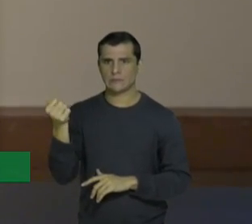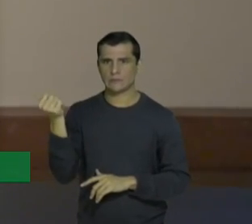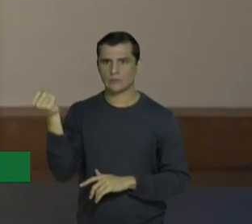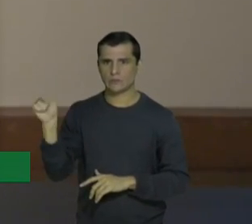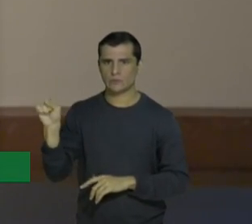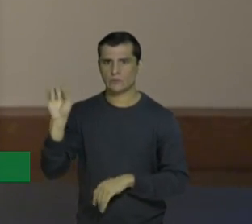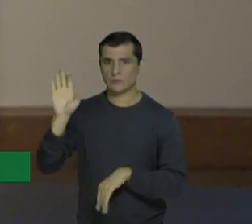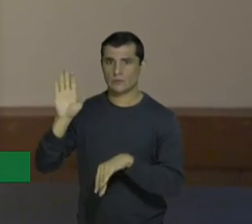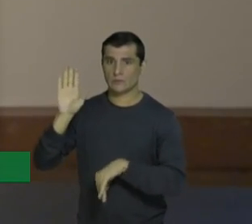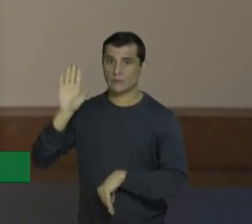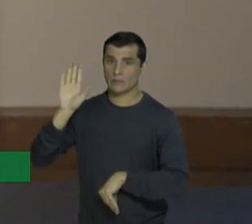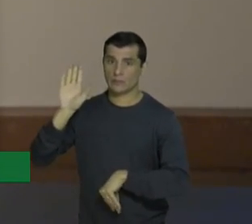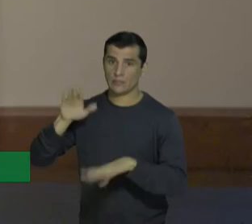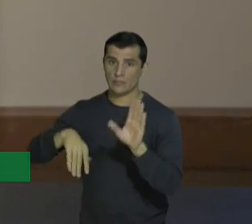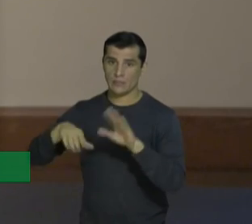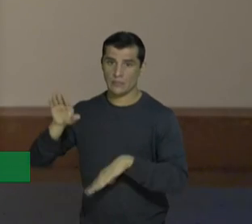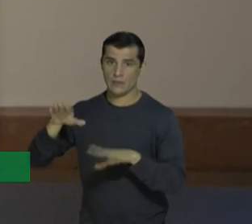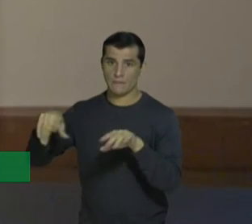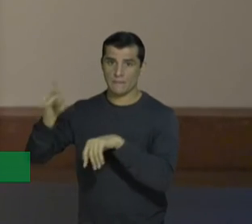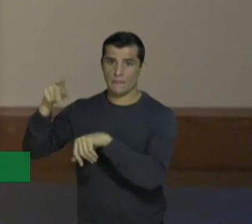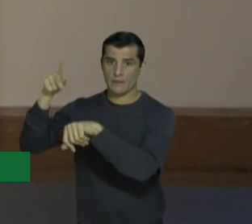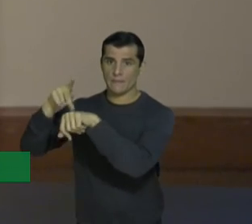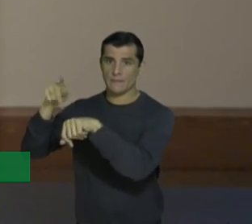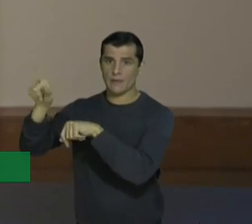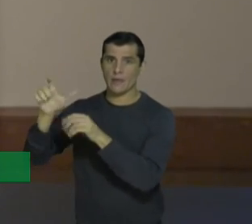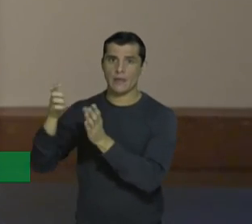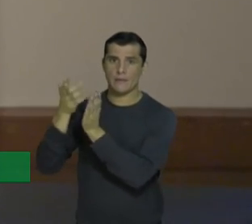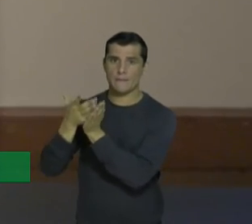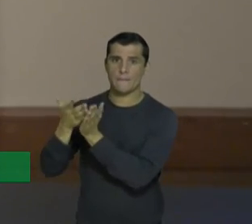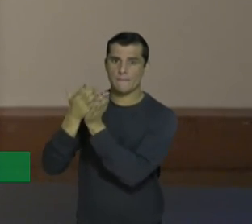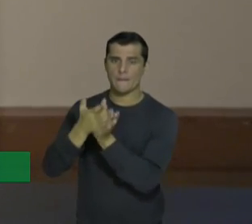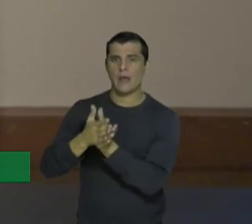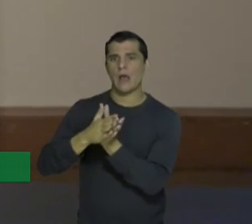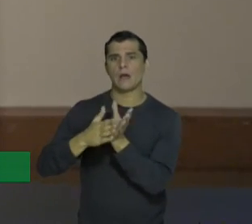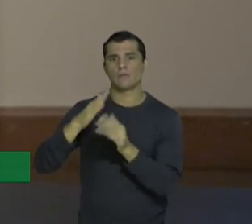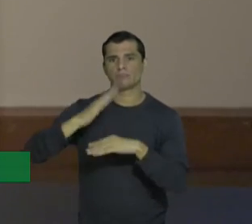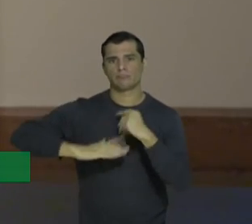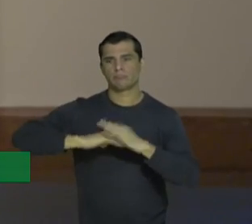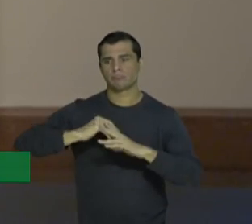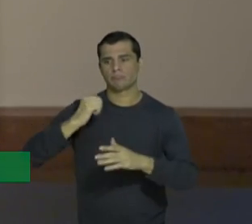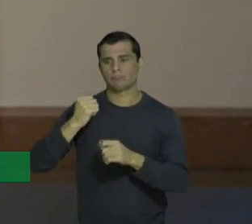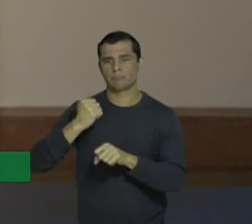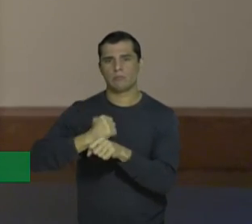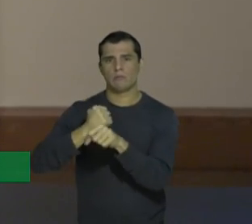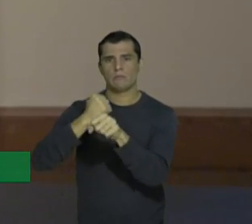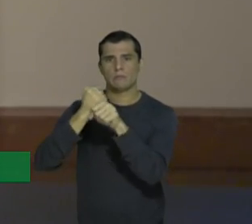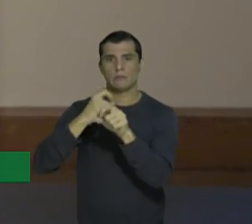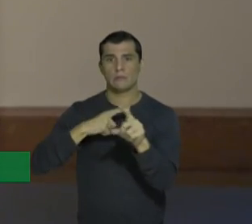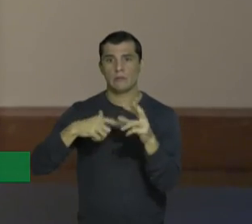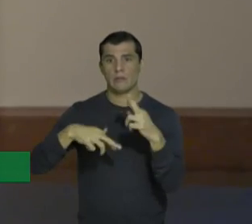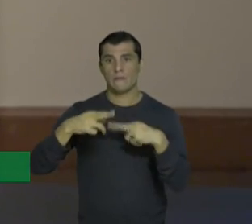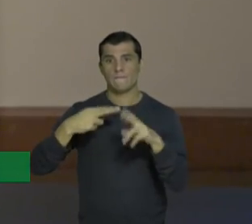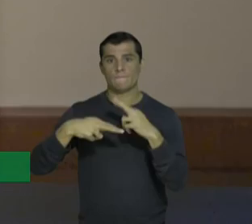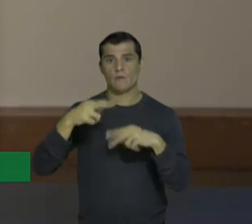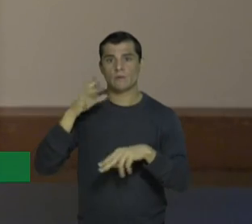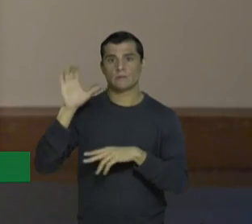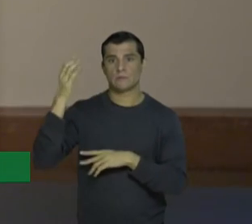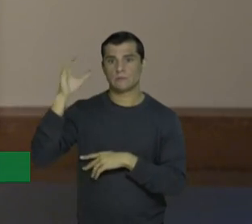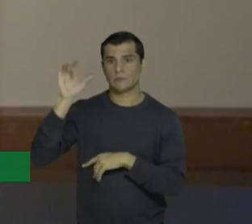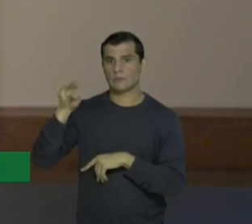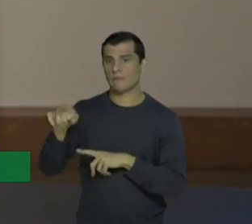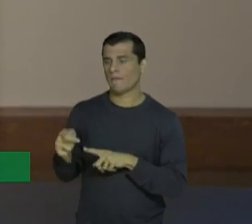país e suas frotas Navais né em uma época em que e a a a revolução científica mal tinha começado